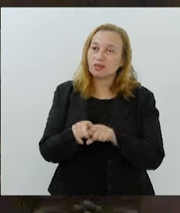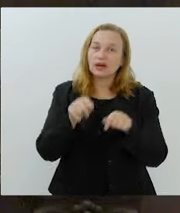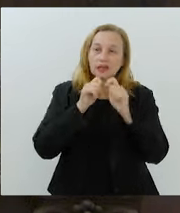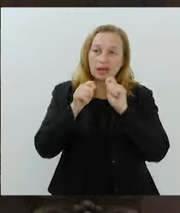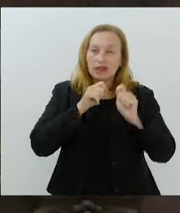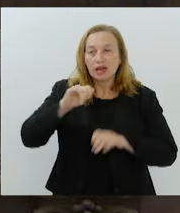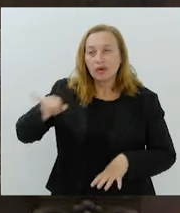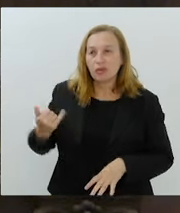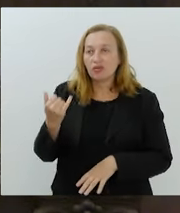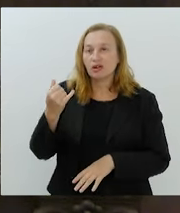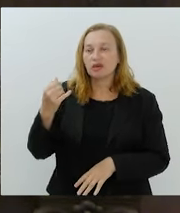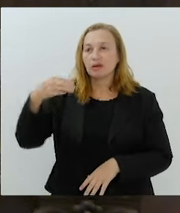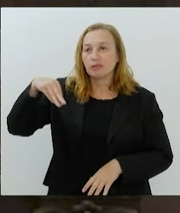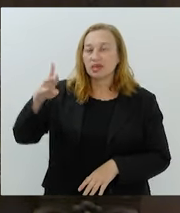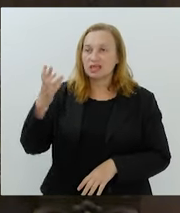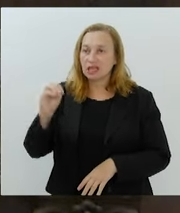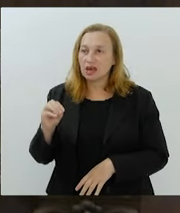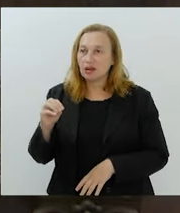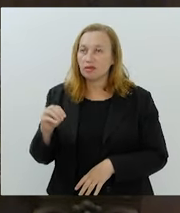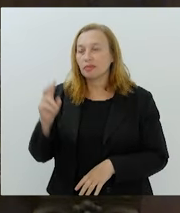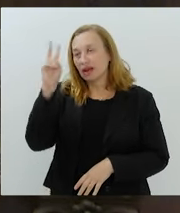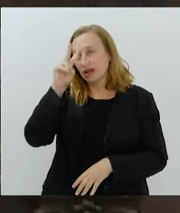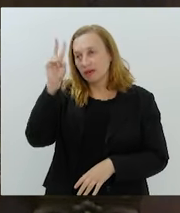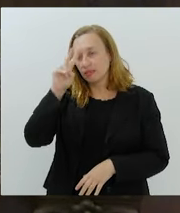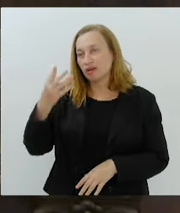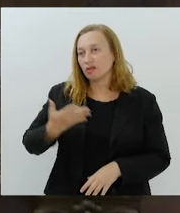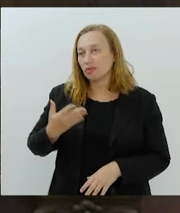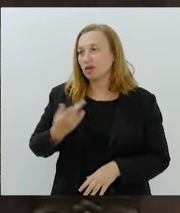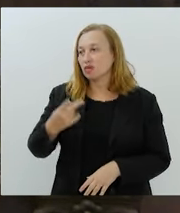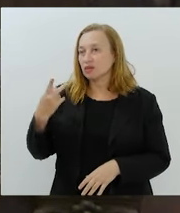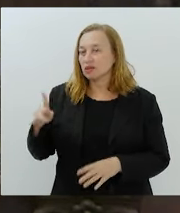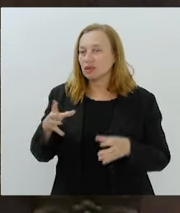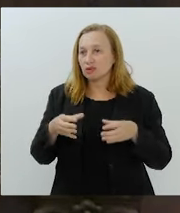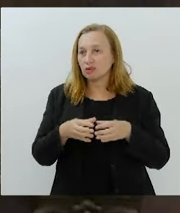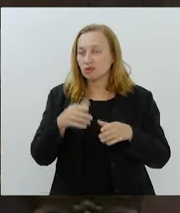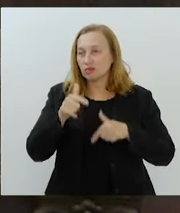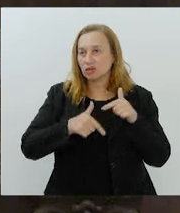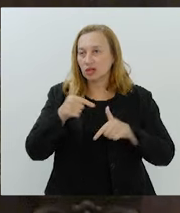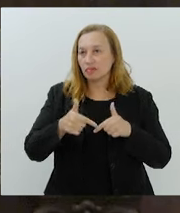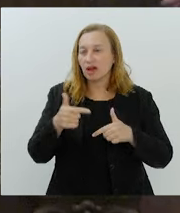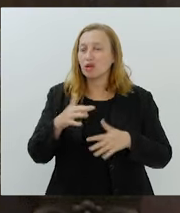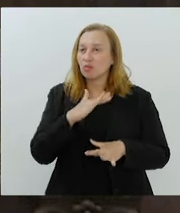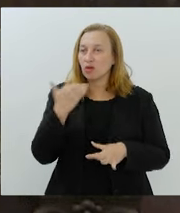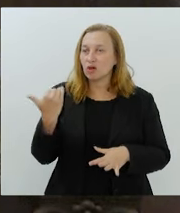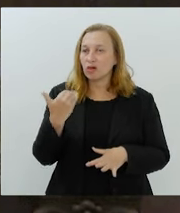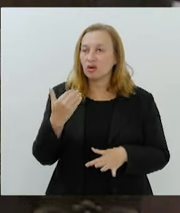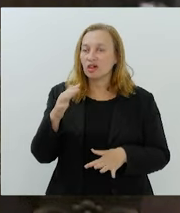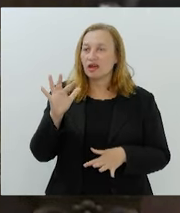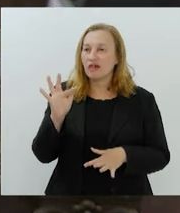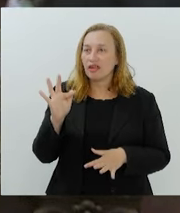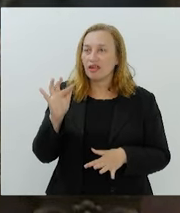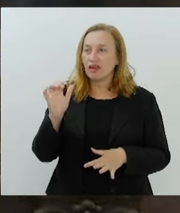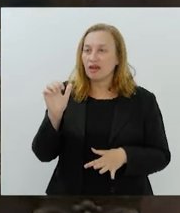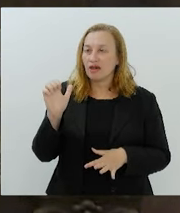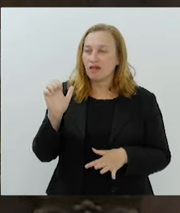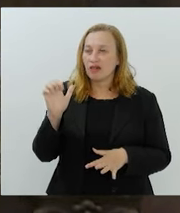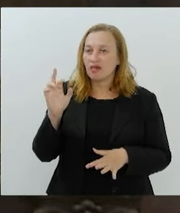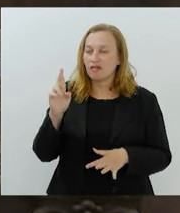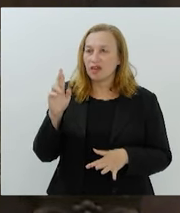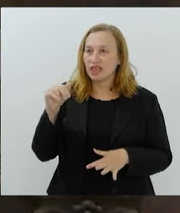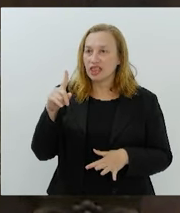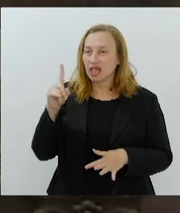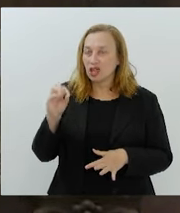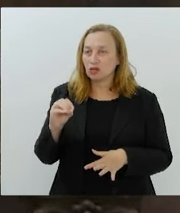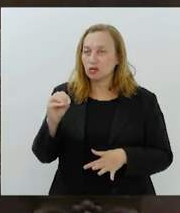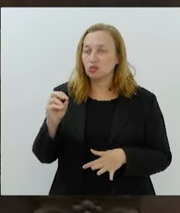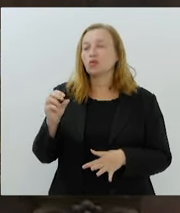Marcelo Mota, para lembrar um companheiro da tua equipe, da PUC, que nos deixou há pouco tempo, Fernando Valcácer, um grande